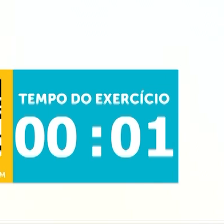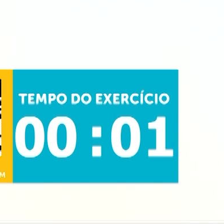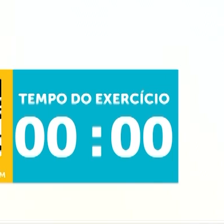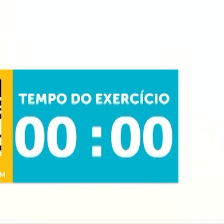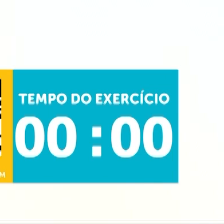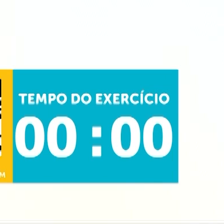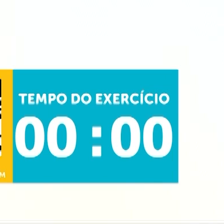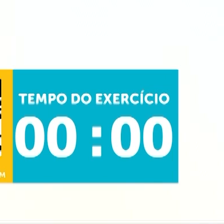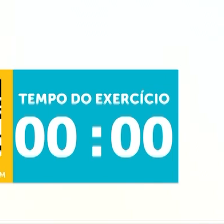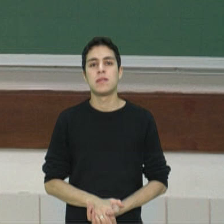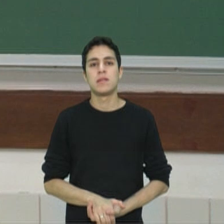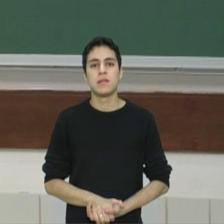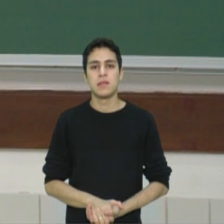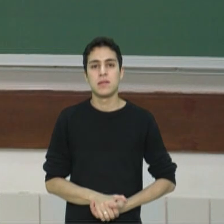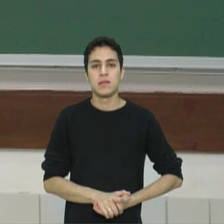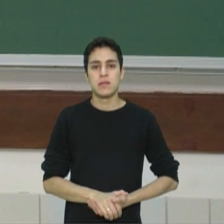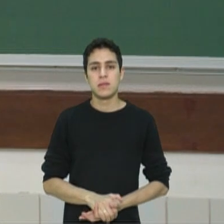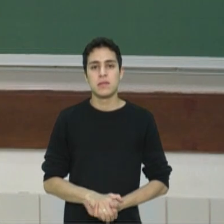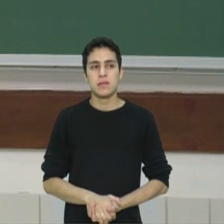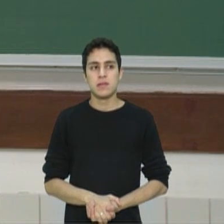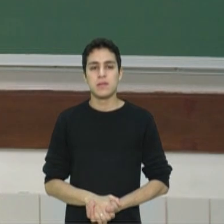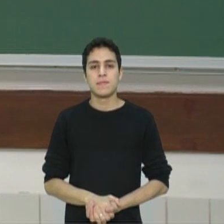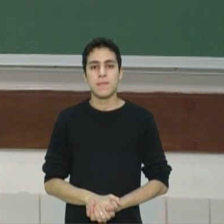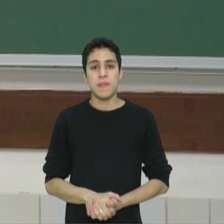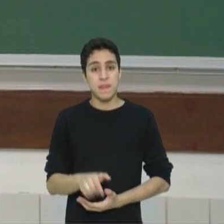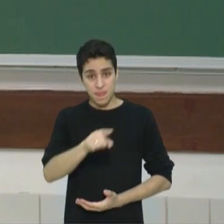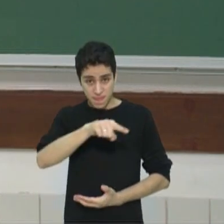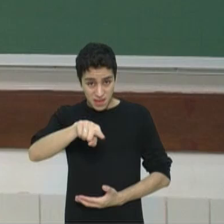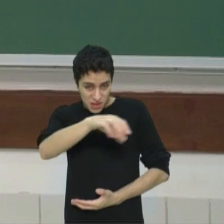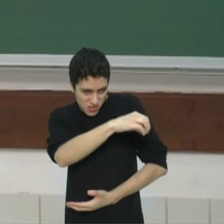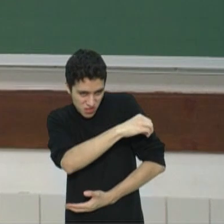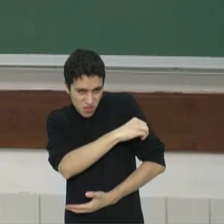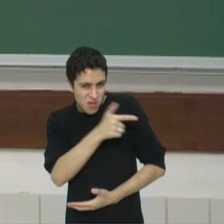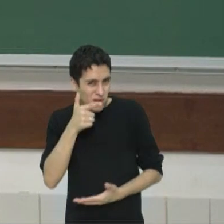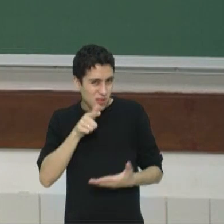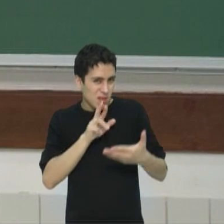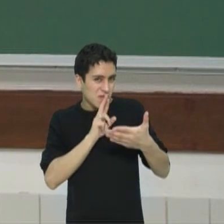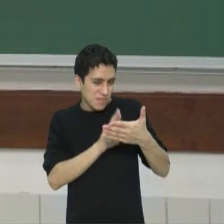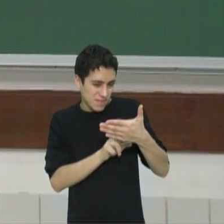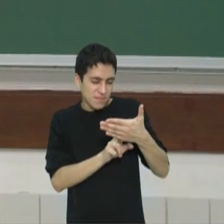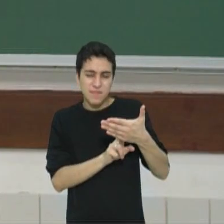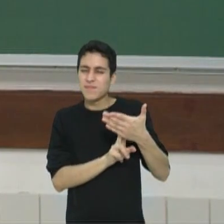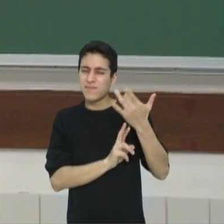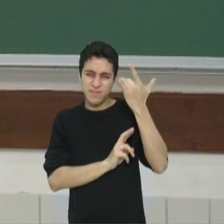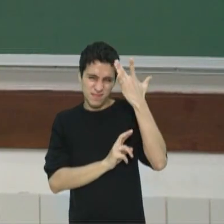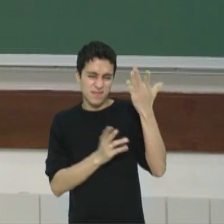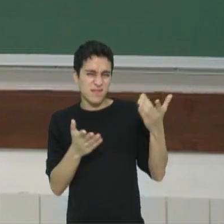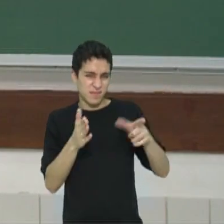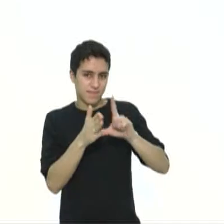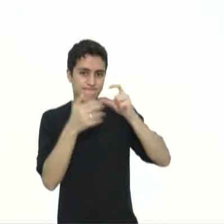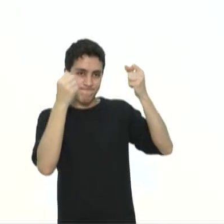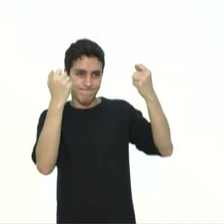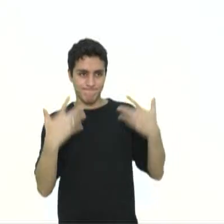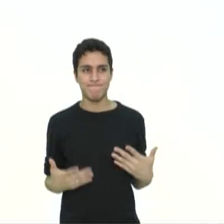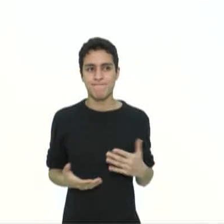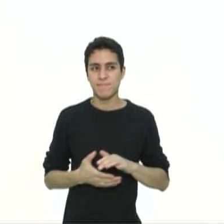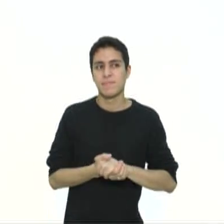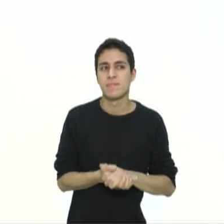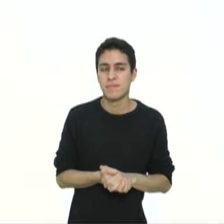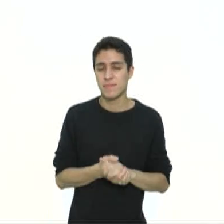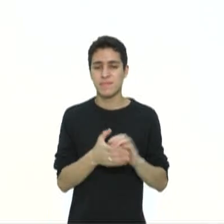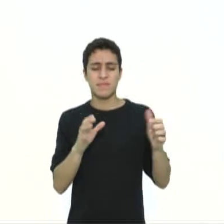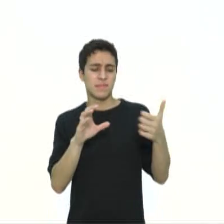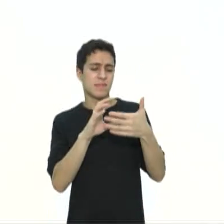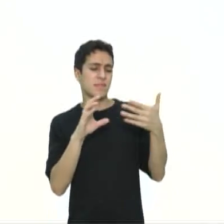aí Oi e aí no ano conseguiram essa gente acabou de falar sobre isso né essas características que dão um segundo